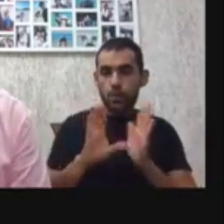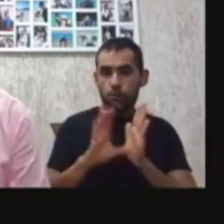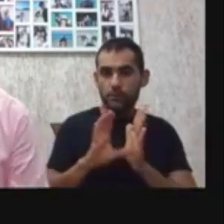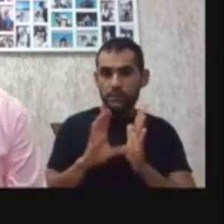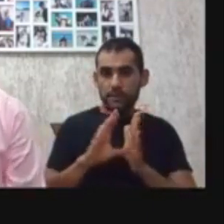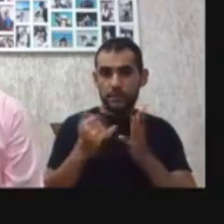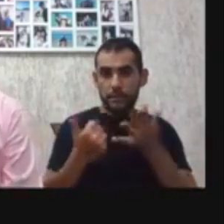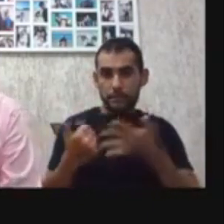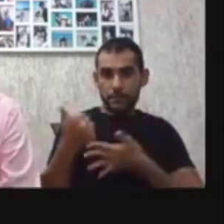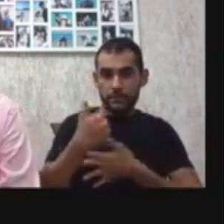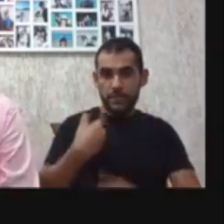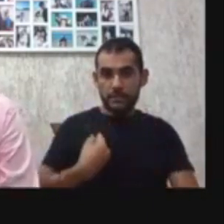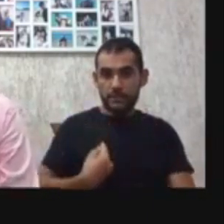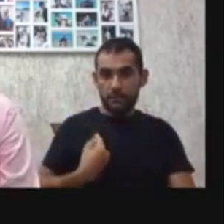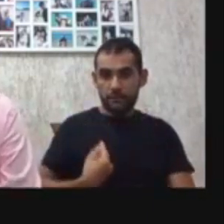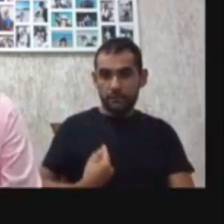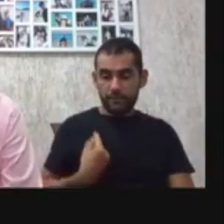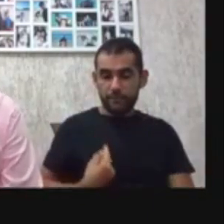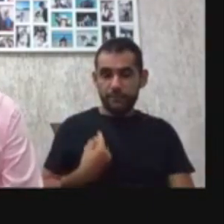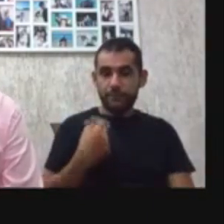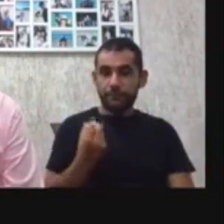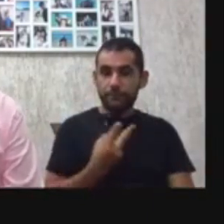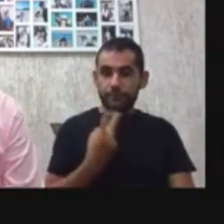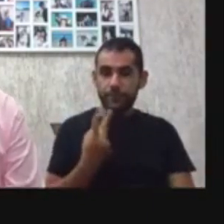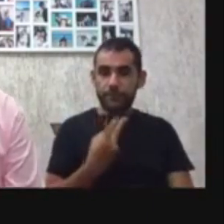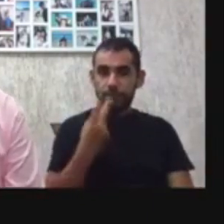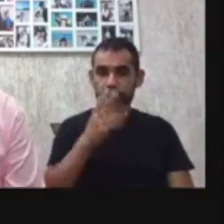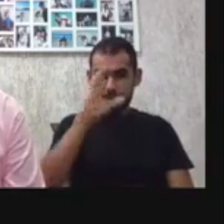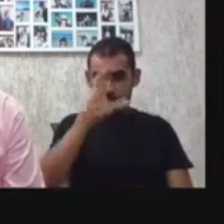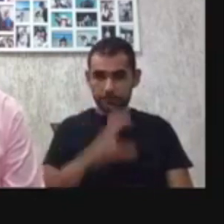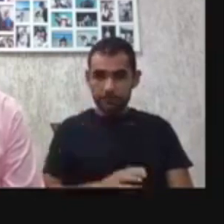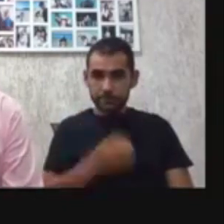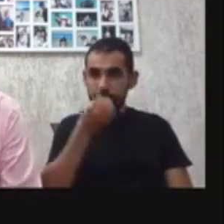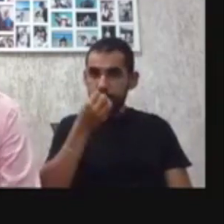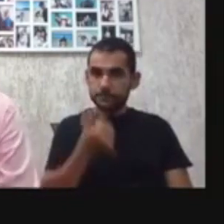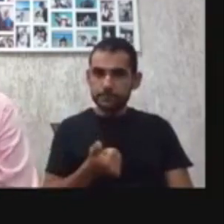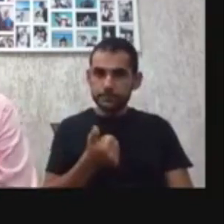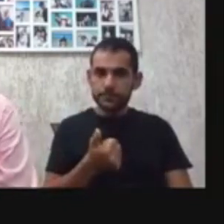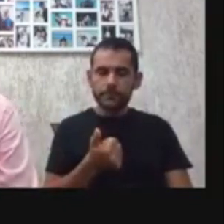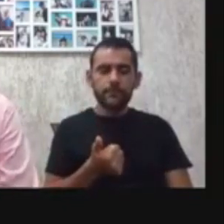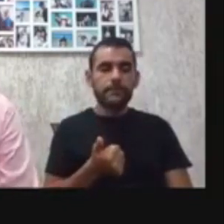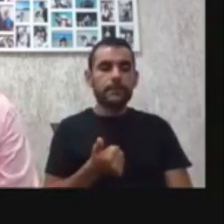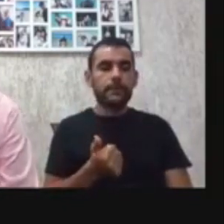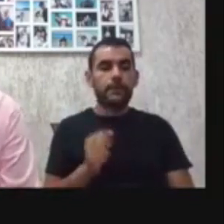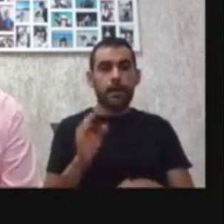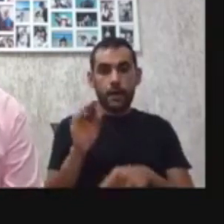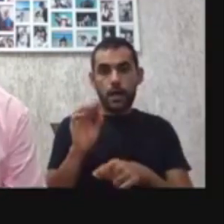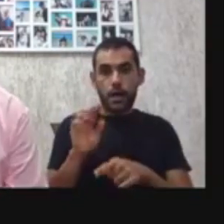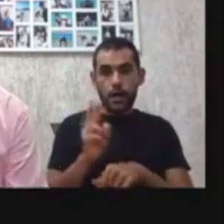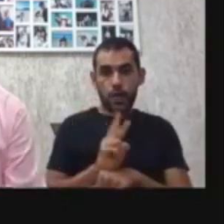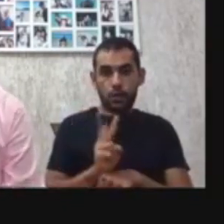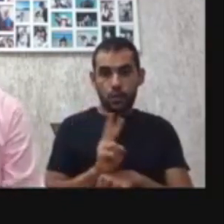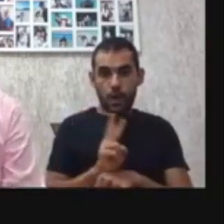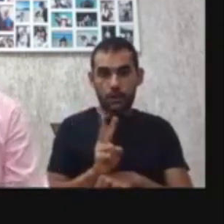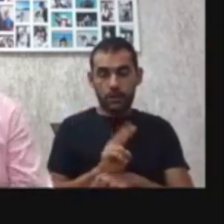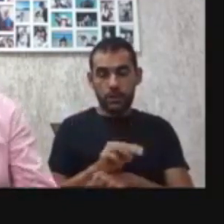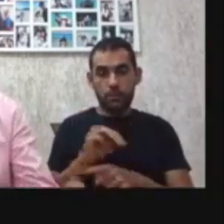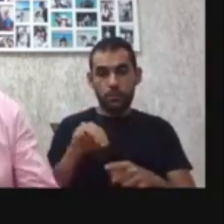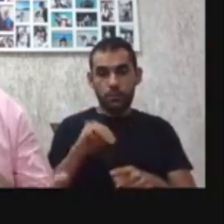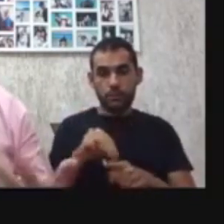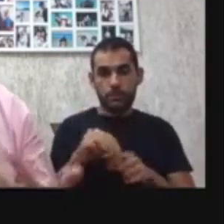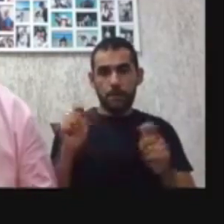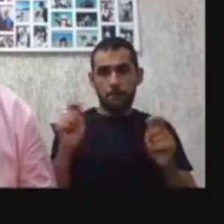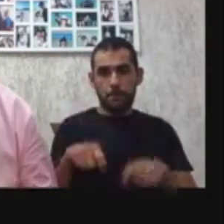à vida, que dê valorização ao cidadão de bem, né? A Guarda Municipal, ao meu ver, ela pode